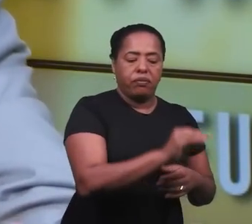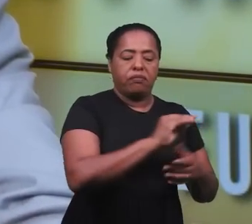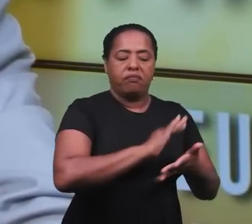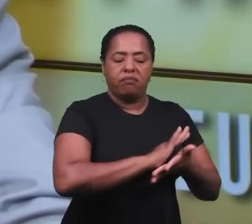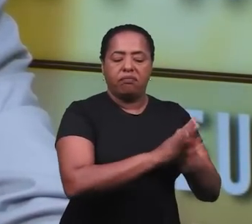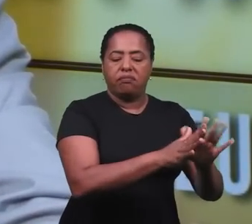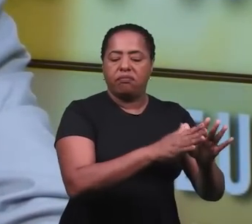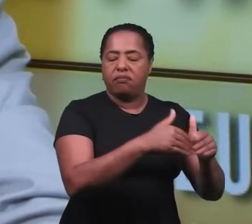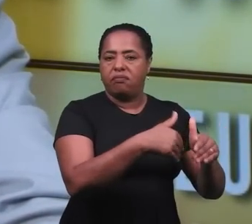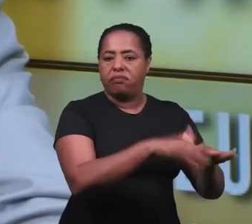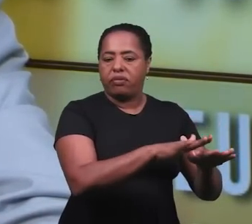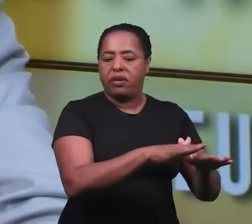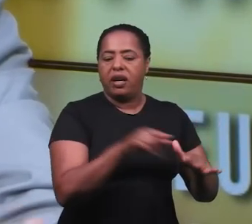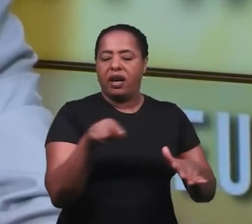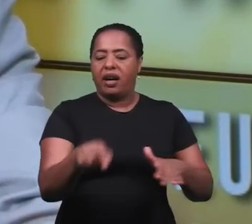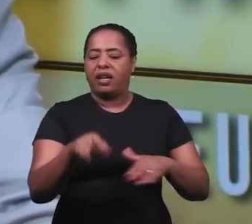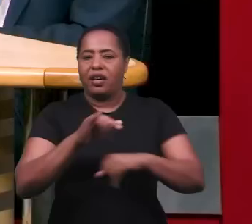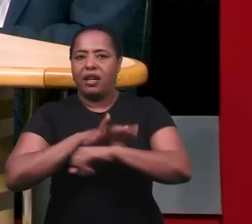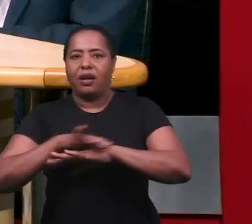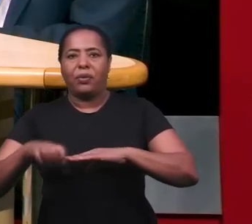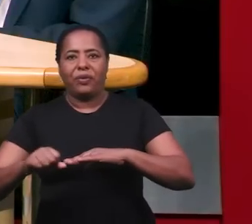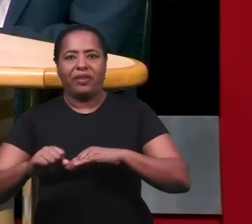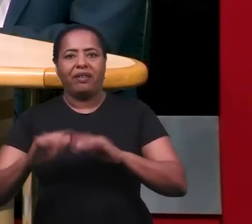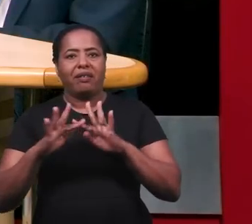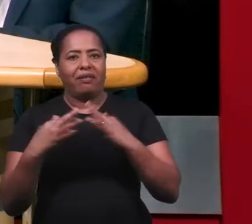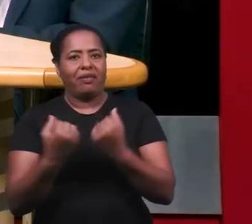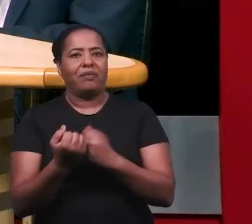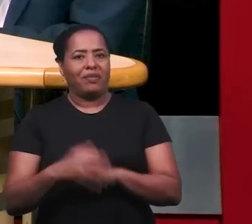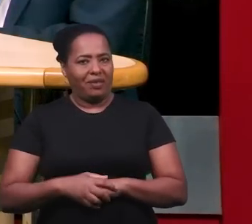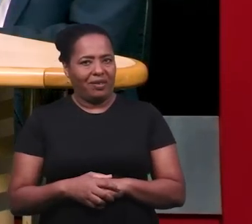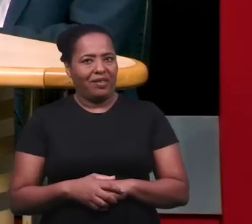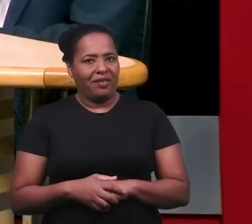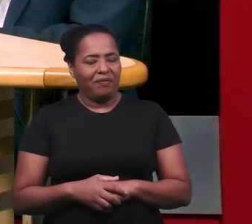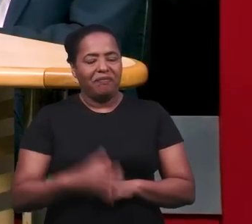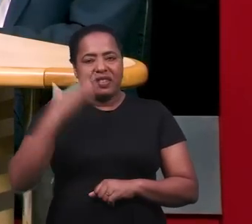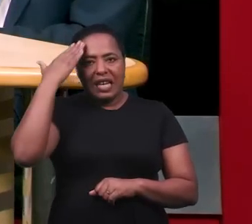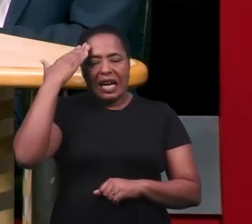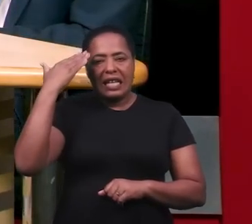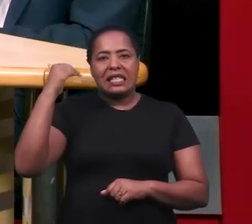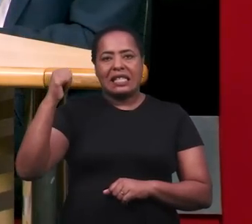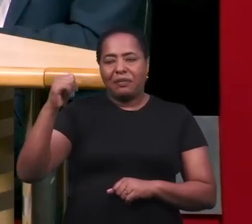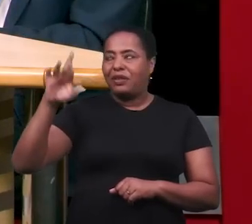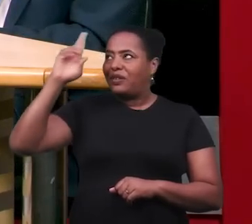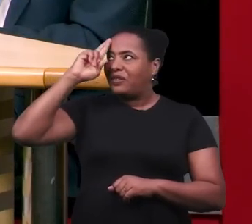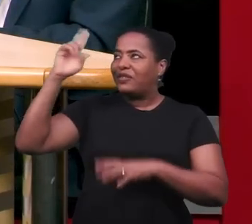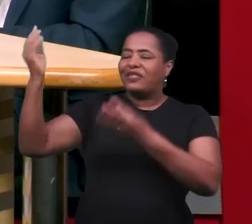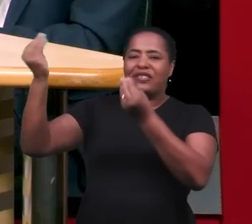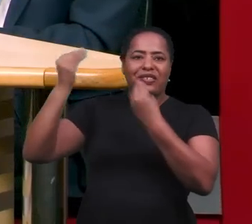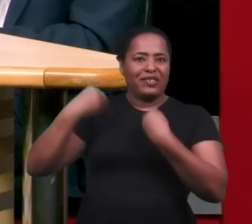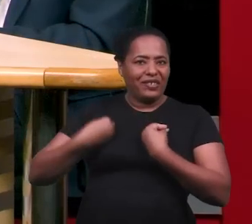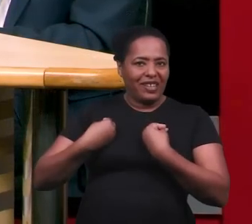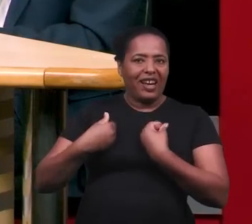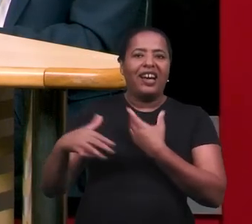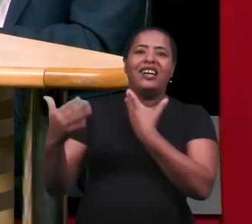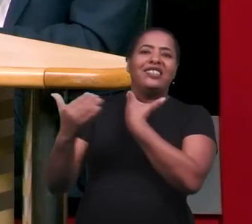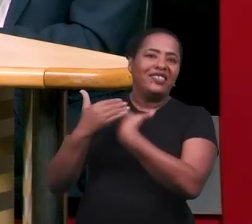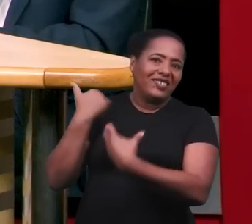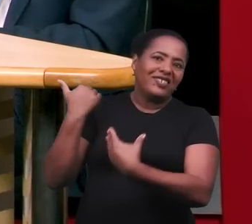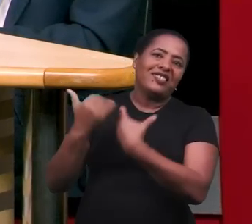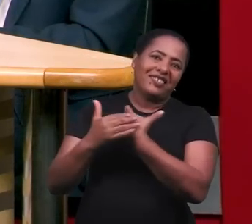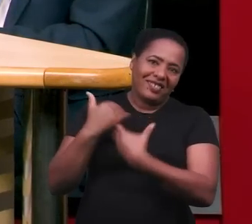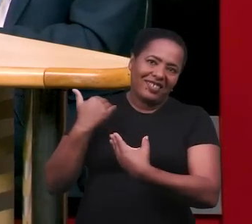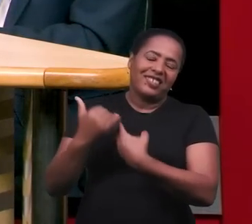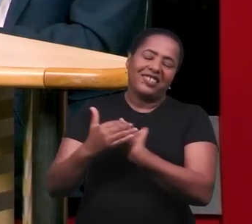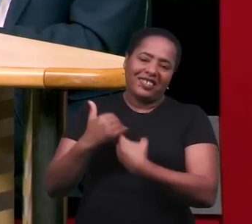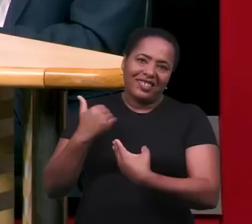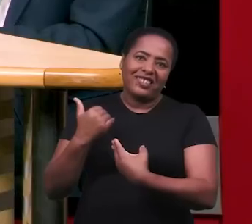eu vou renunciar isso aqui, eu vou matar isso aqui, eu vou curar isso aqui. E isso, a sabedoria